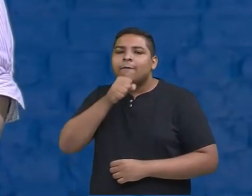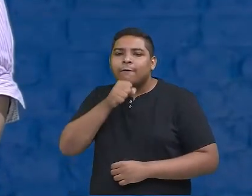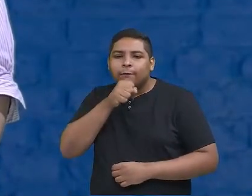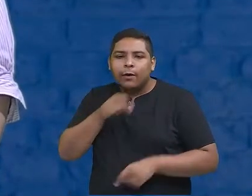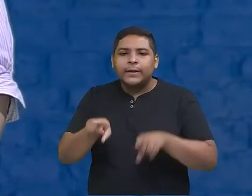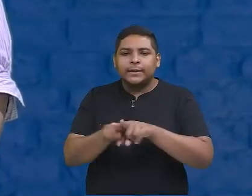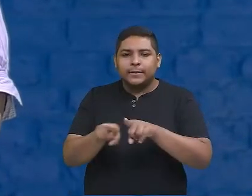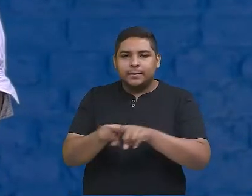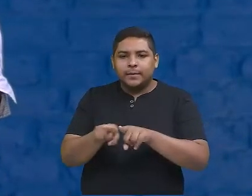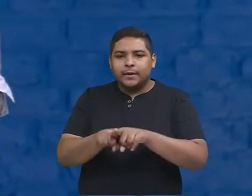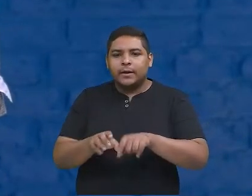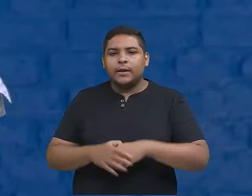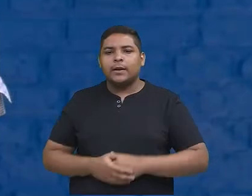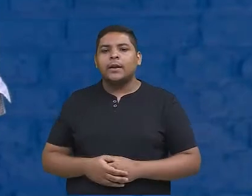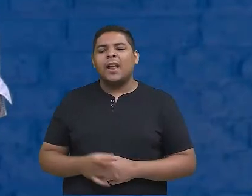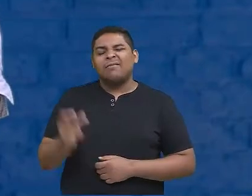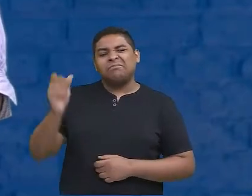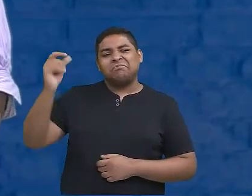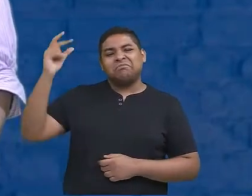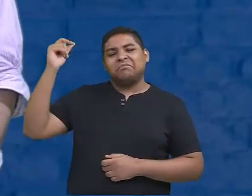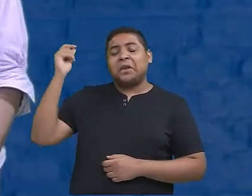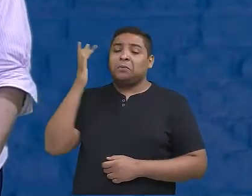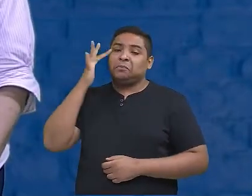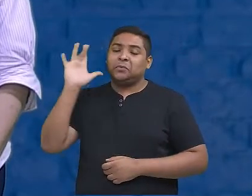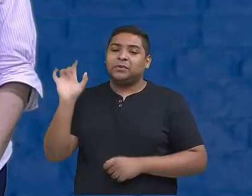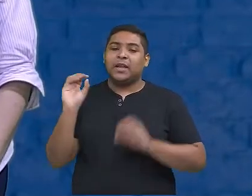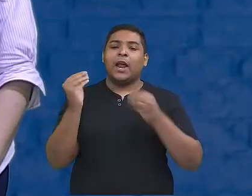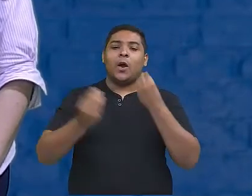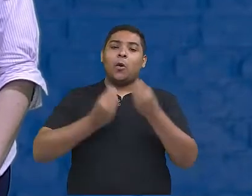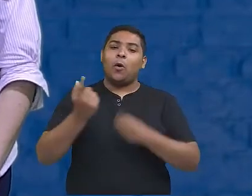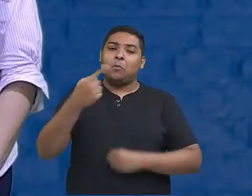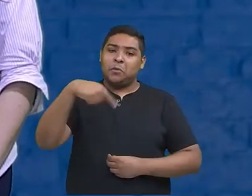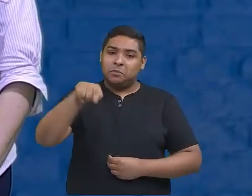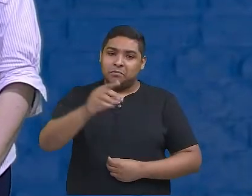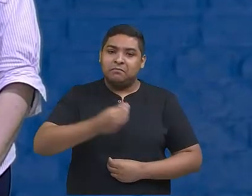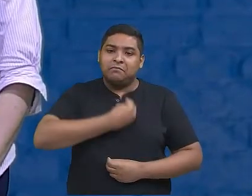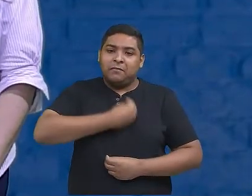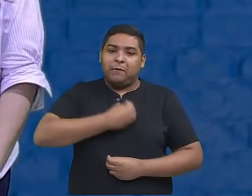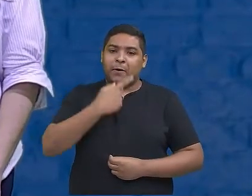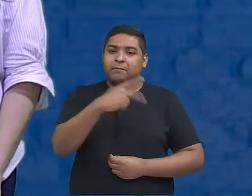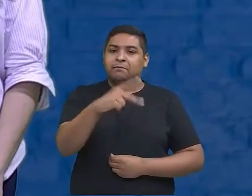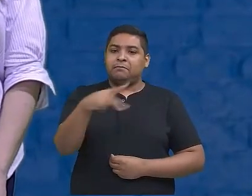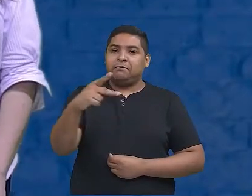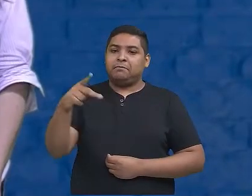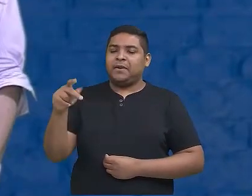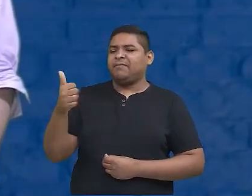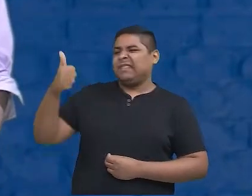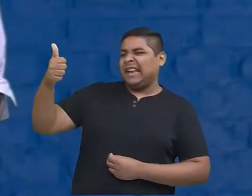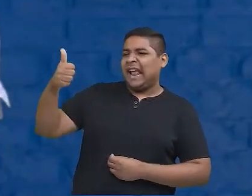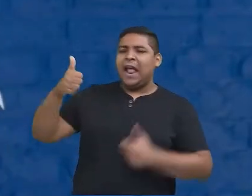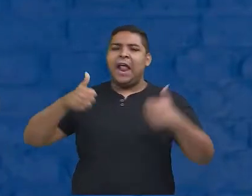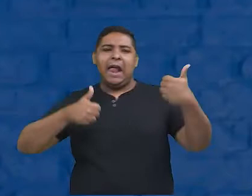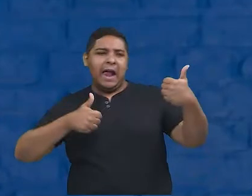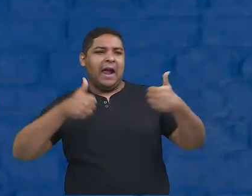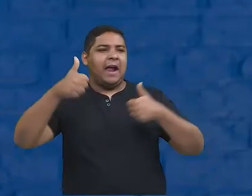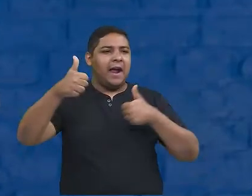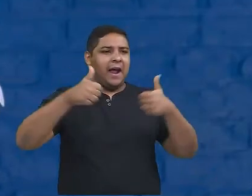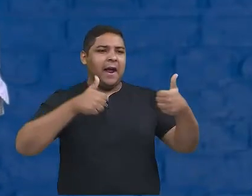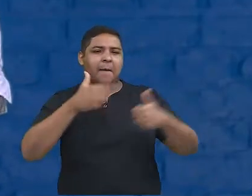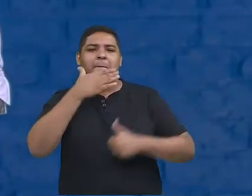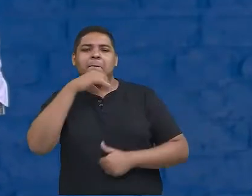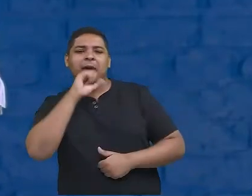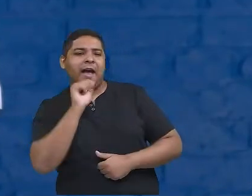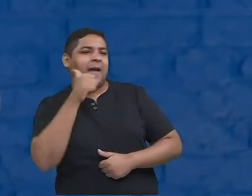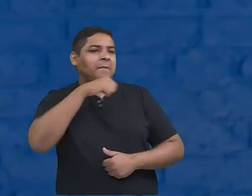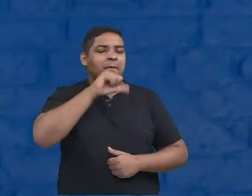isso? Era do meu tempo, eu não sei como é que é o tempo de vocês. Ou só, oi pai, oi mãe. Não, tem que